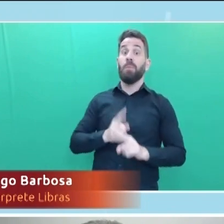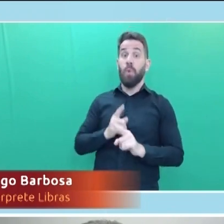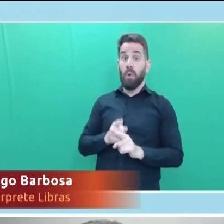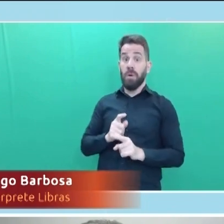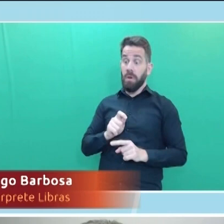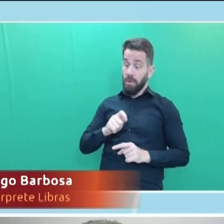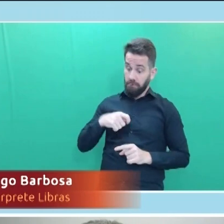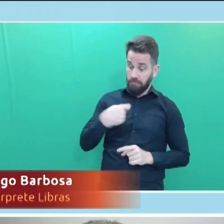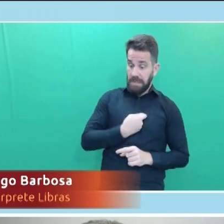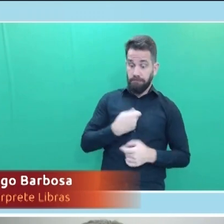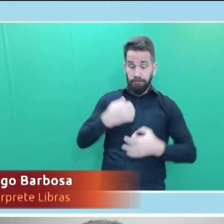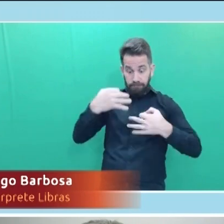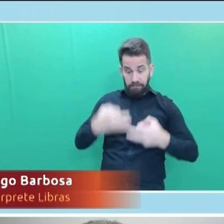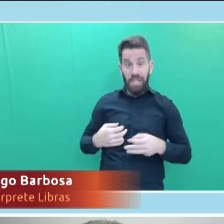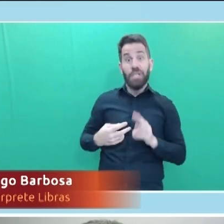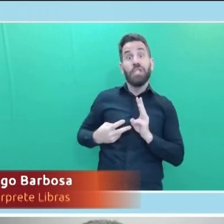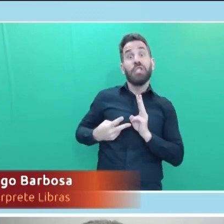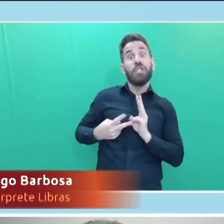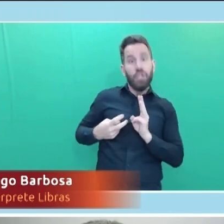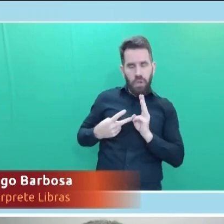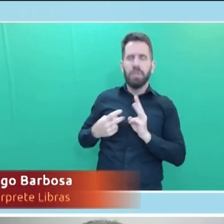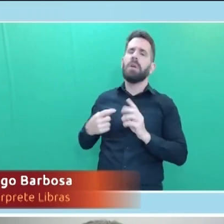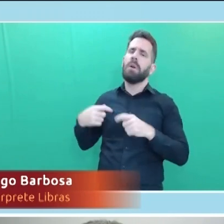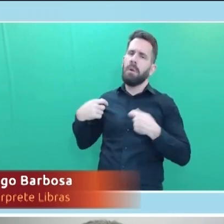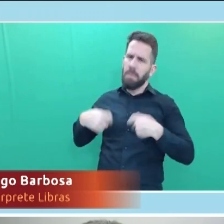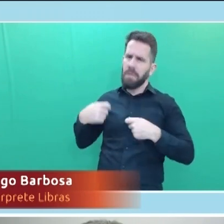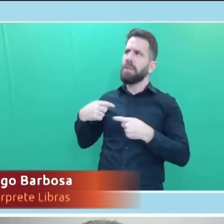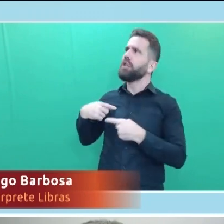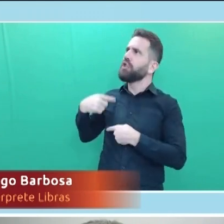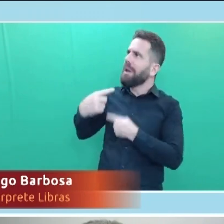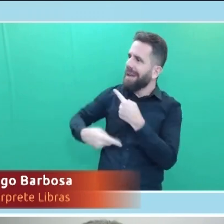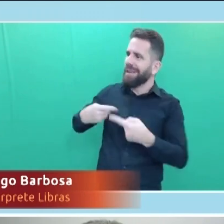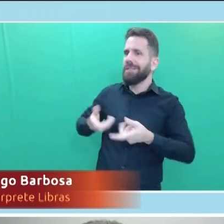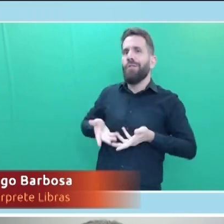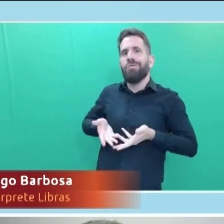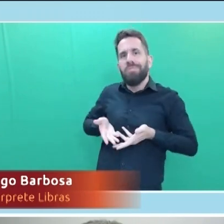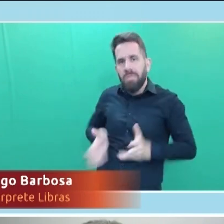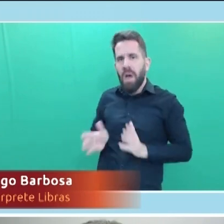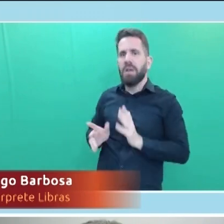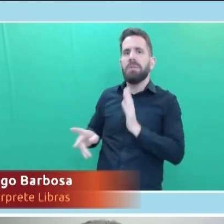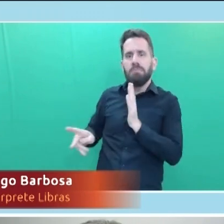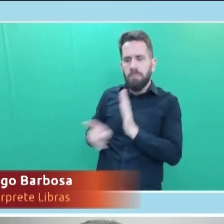para ser indígena. Então, assim, hoje,